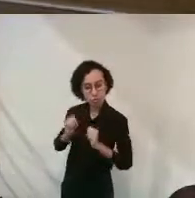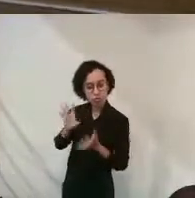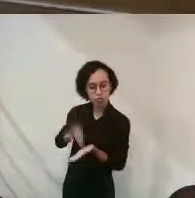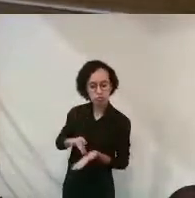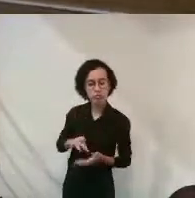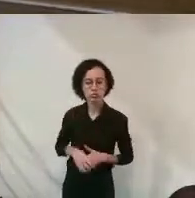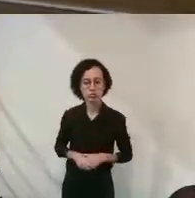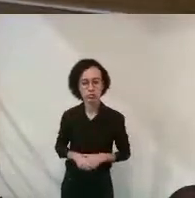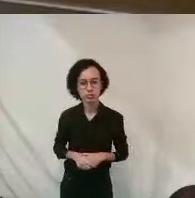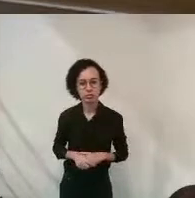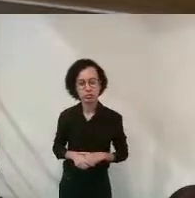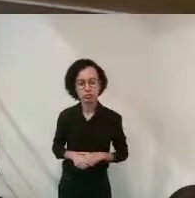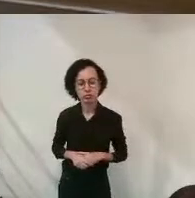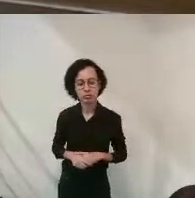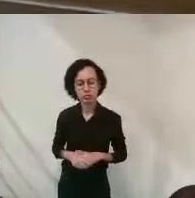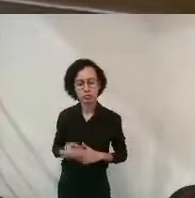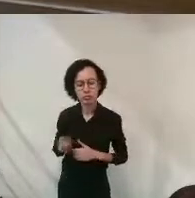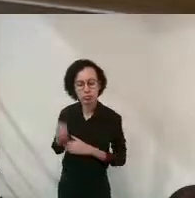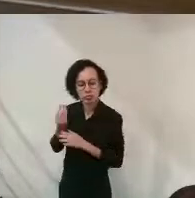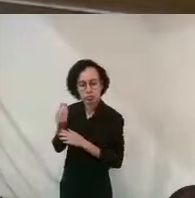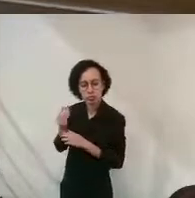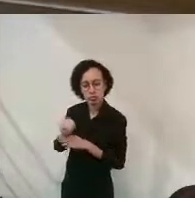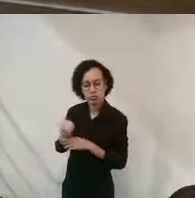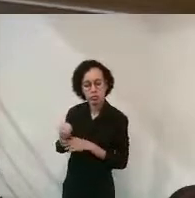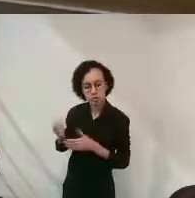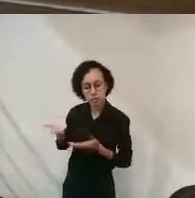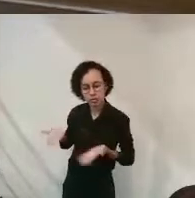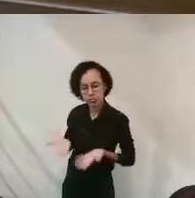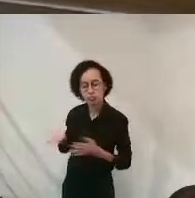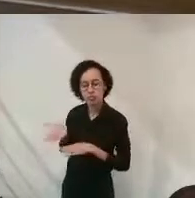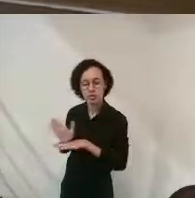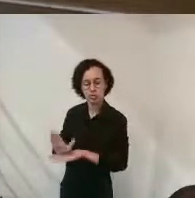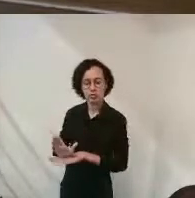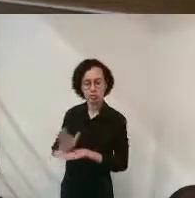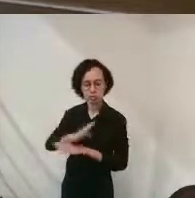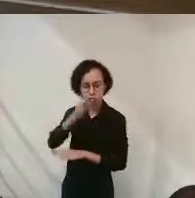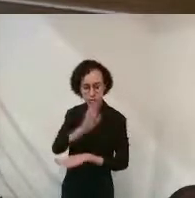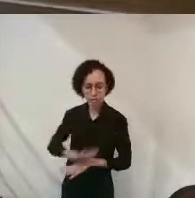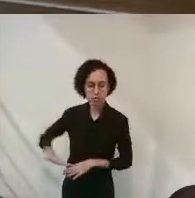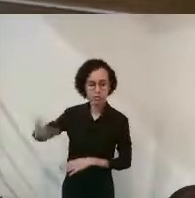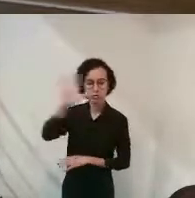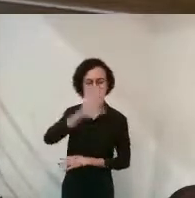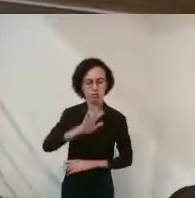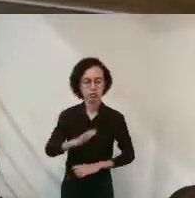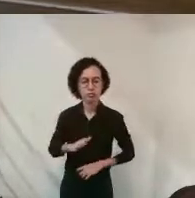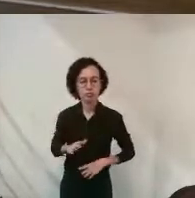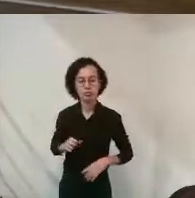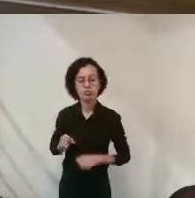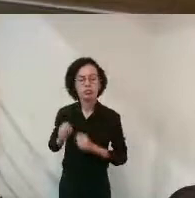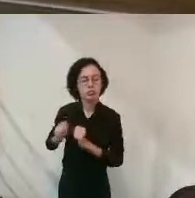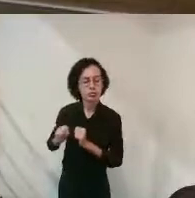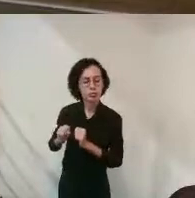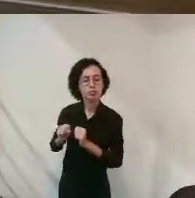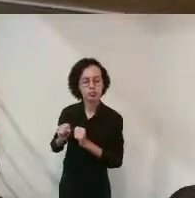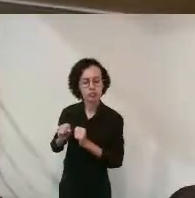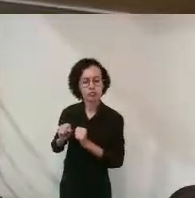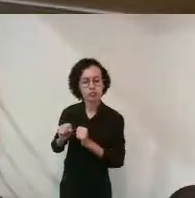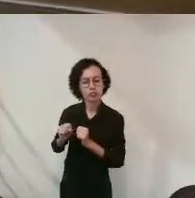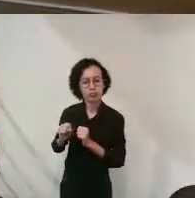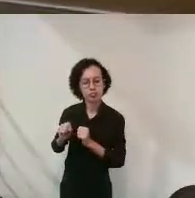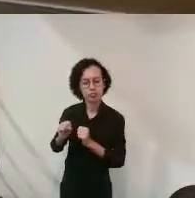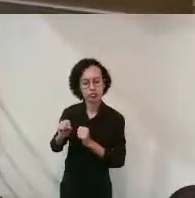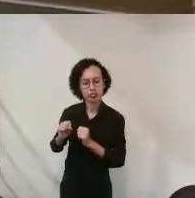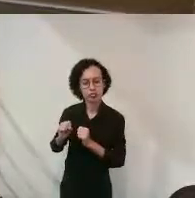realmente implementar e contribuir para que o Brasil como um todo ele possa estar